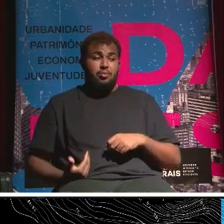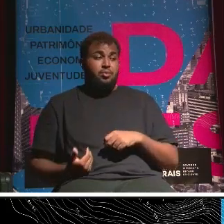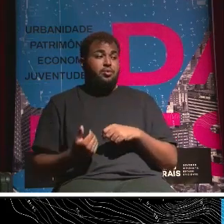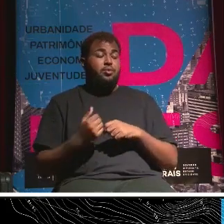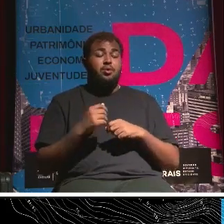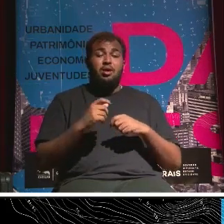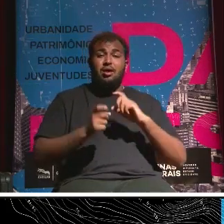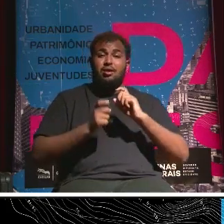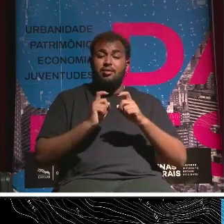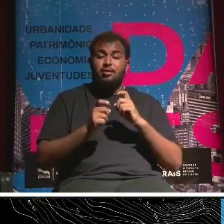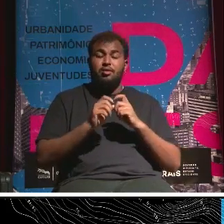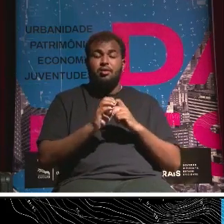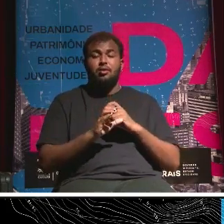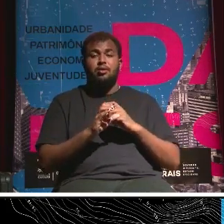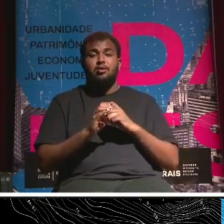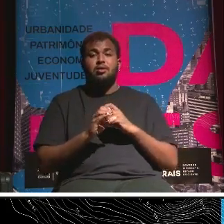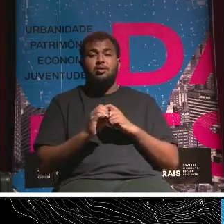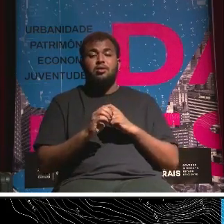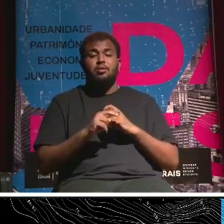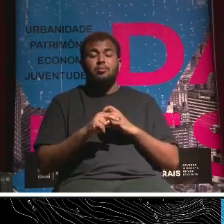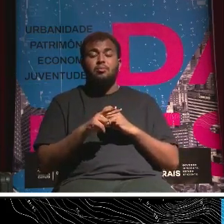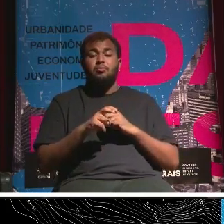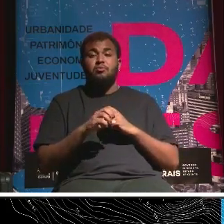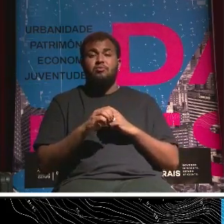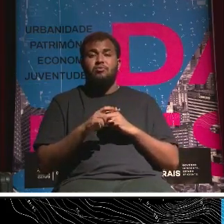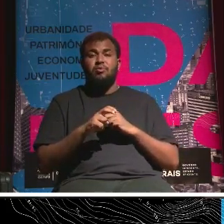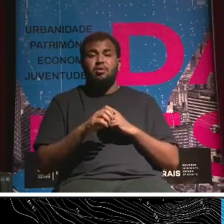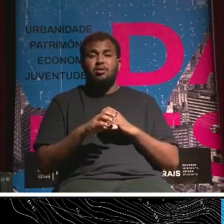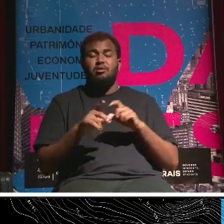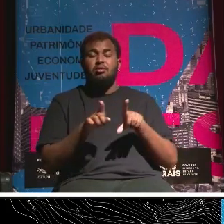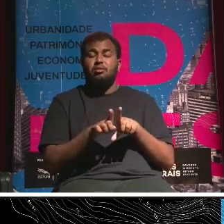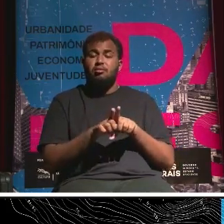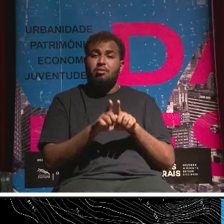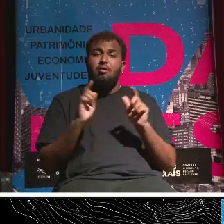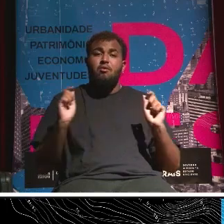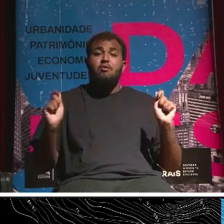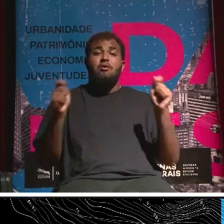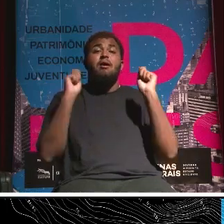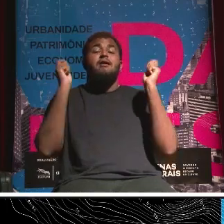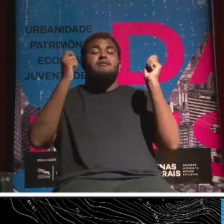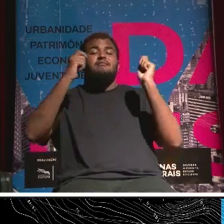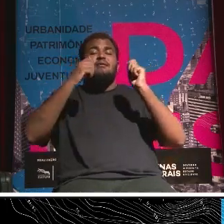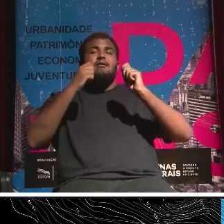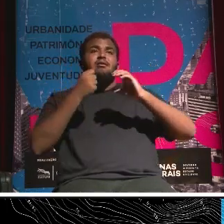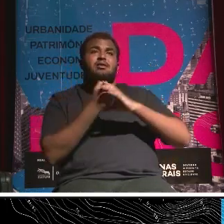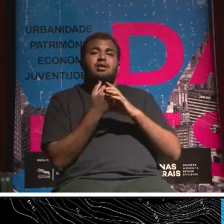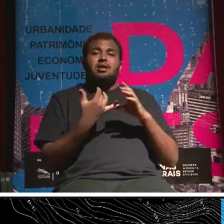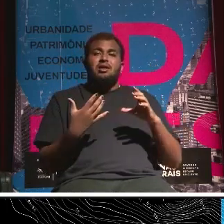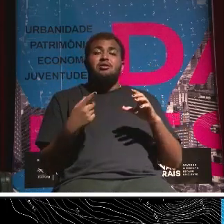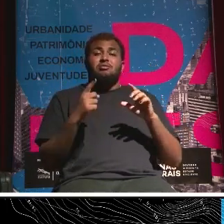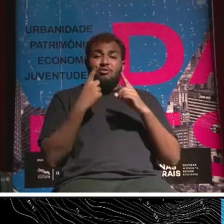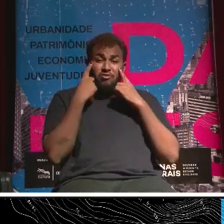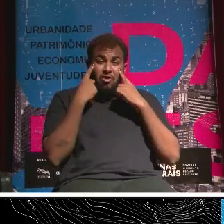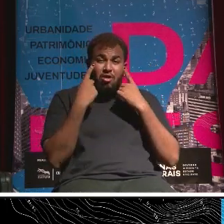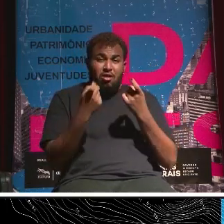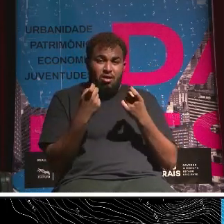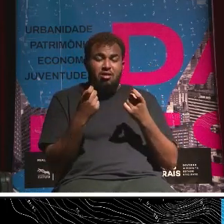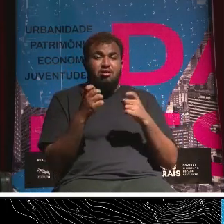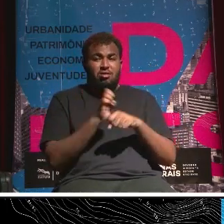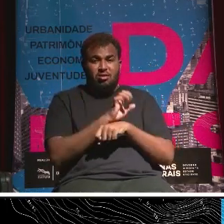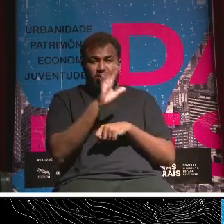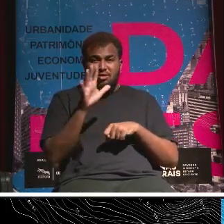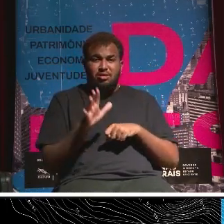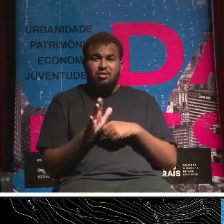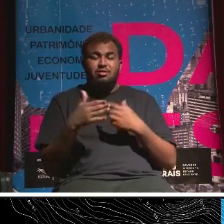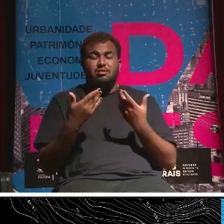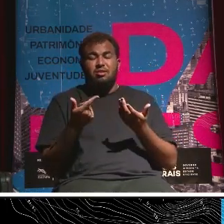Comovec. Este baile era enquadrado como um grande evento de caráter violento pelo Estado, então a gente ia para